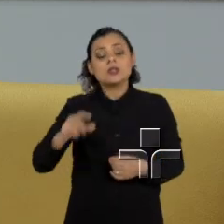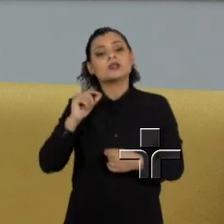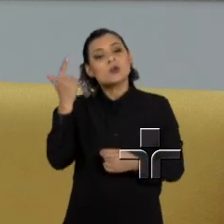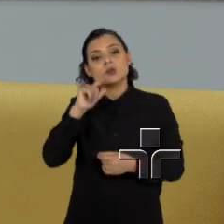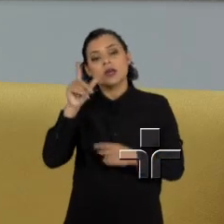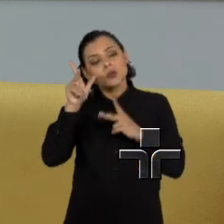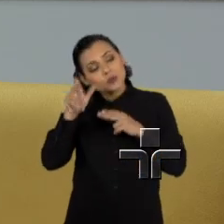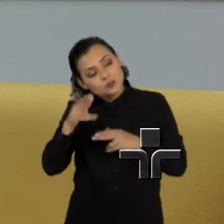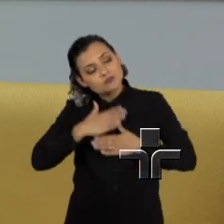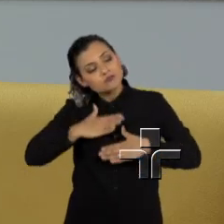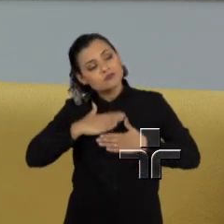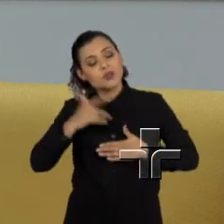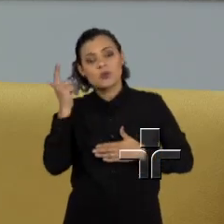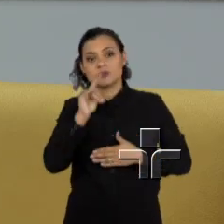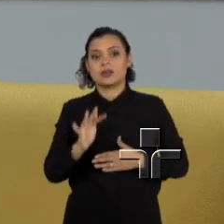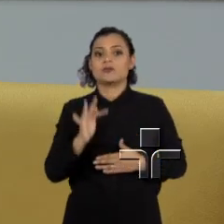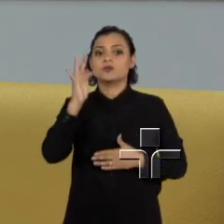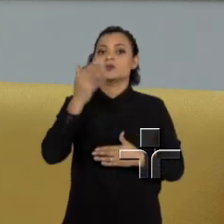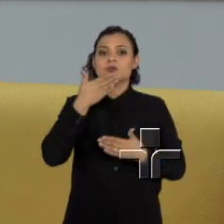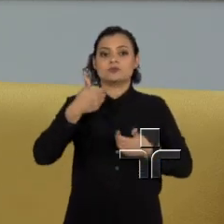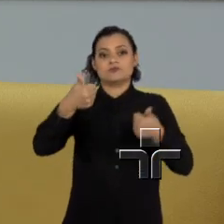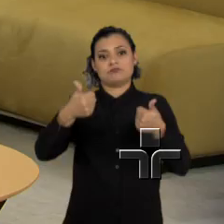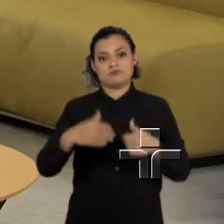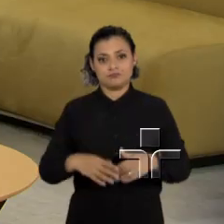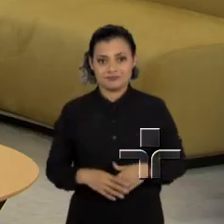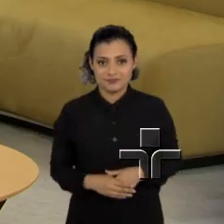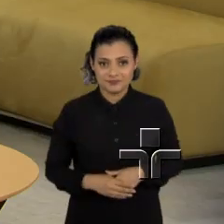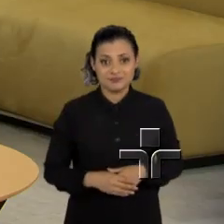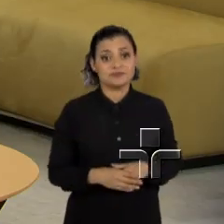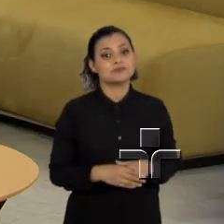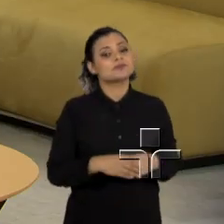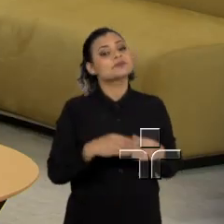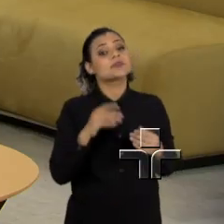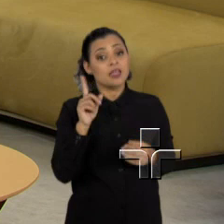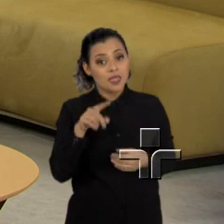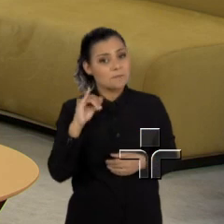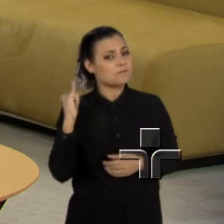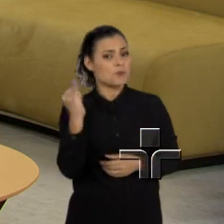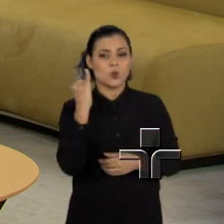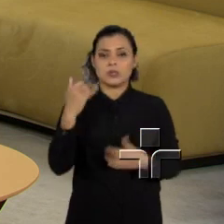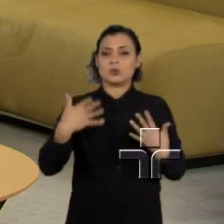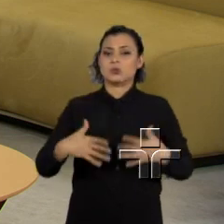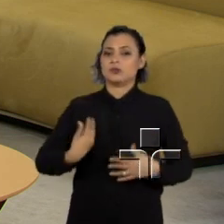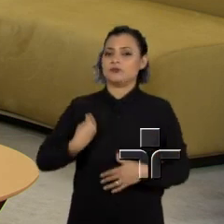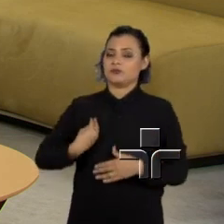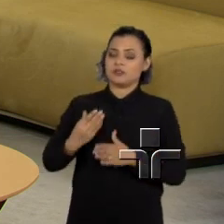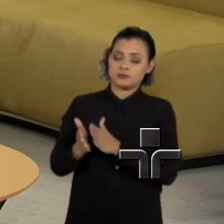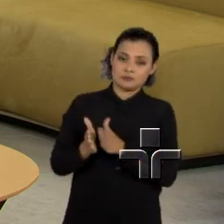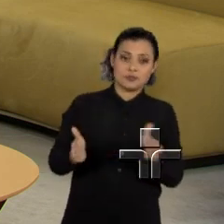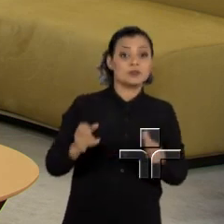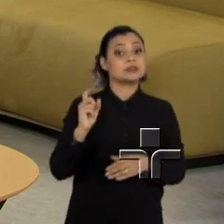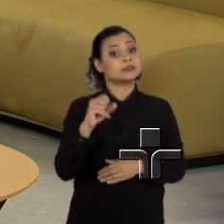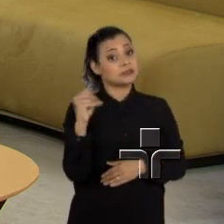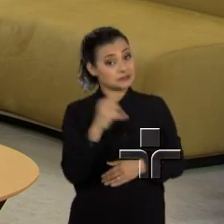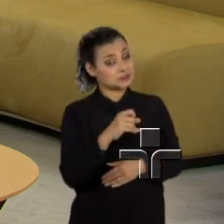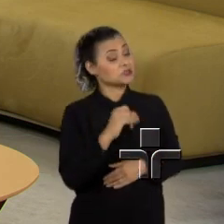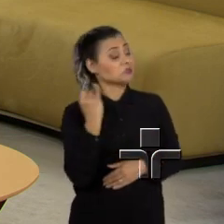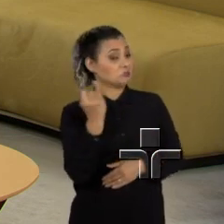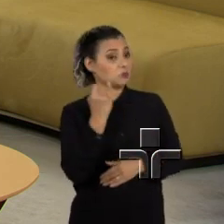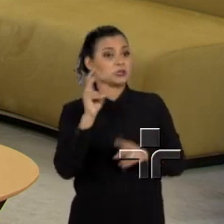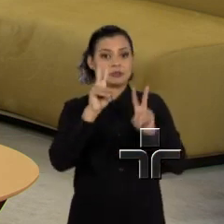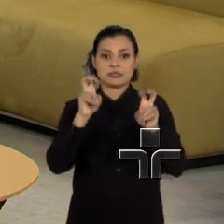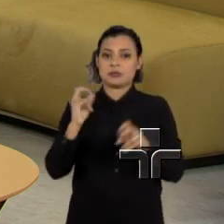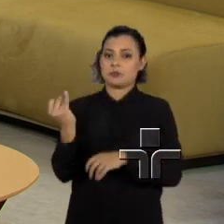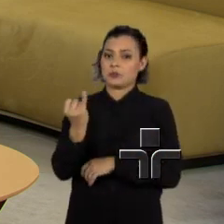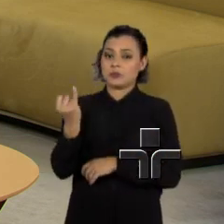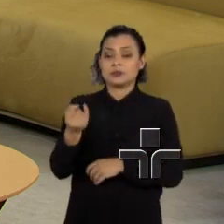do futuro vão ser bem mais preparadas. O sono é muito importante, é parte muito importante da vida da gente. Eu diria que é quase tudo. Com certeza, é